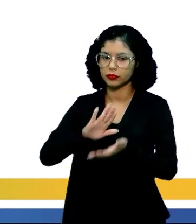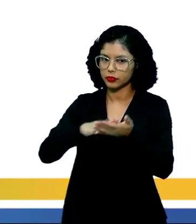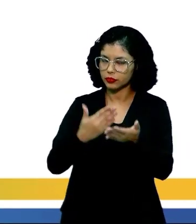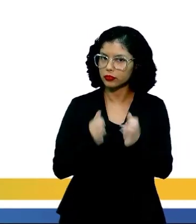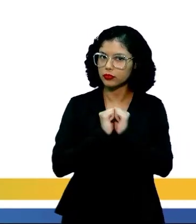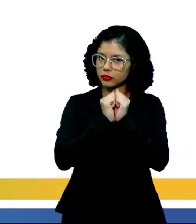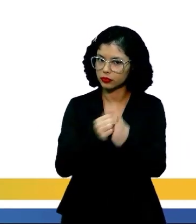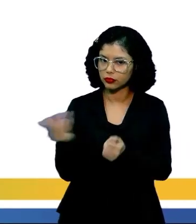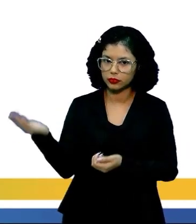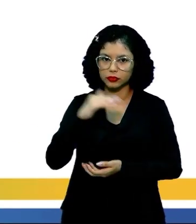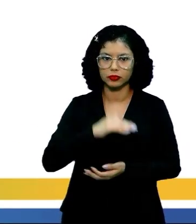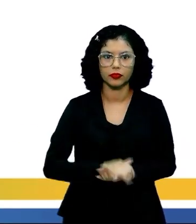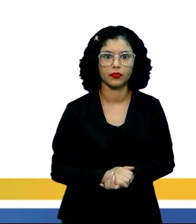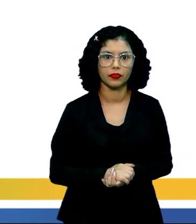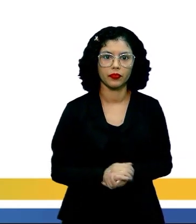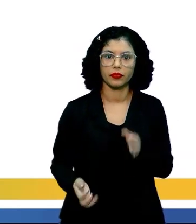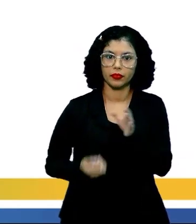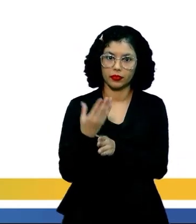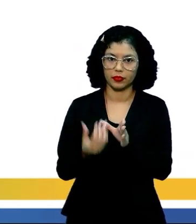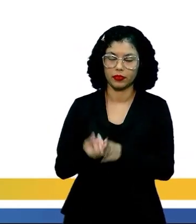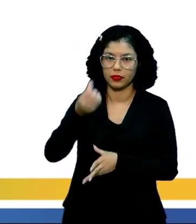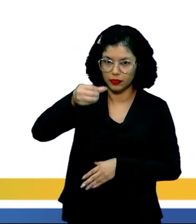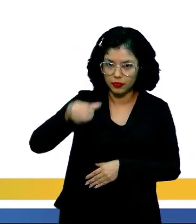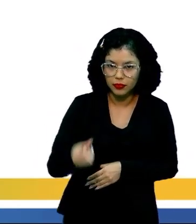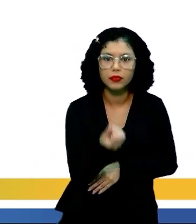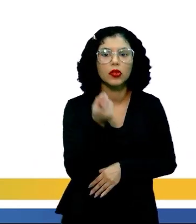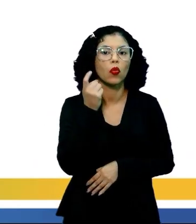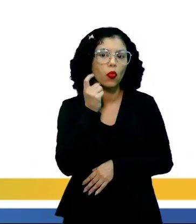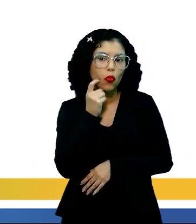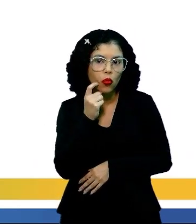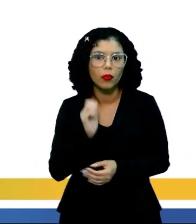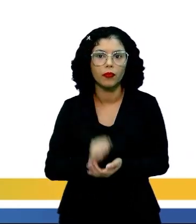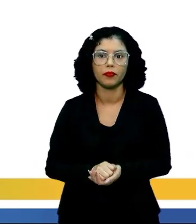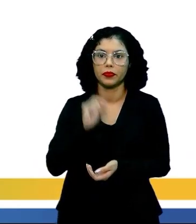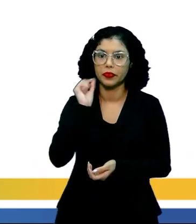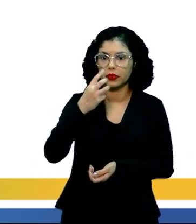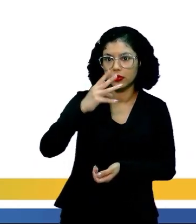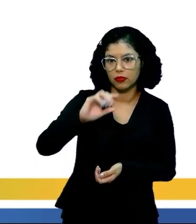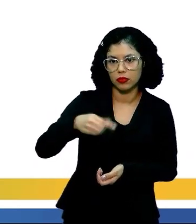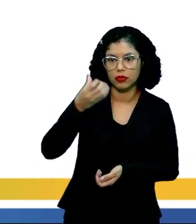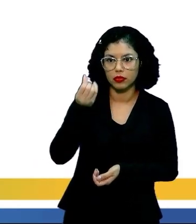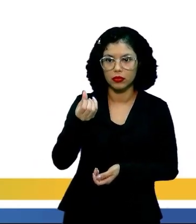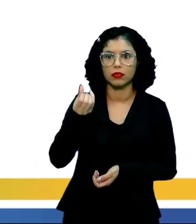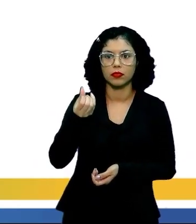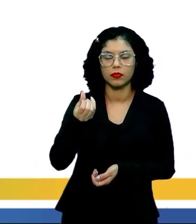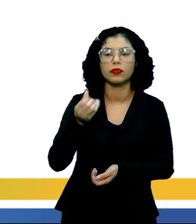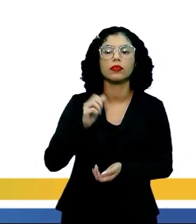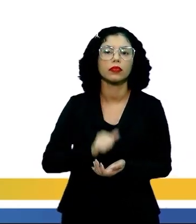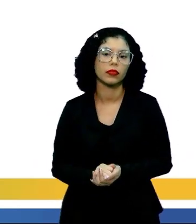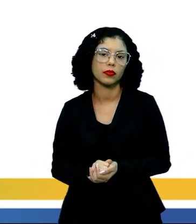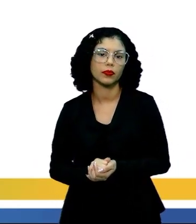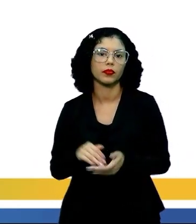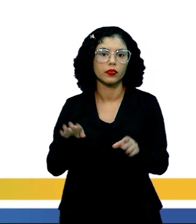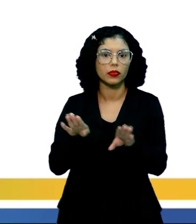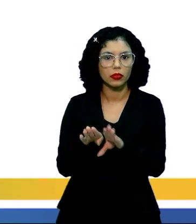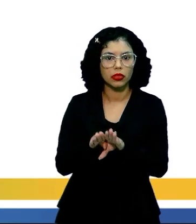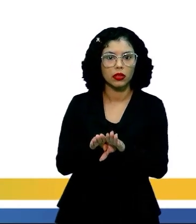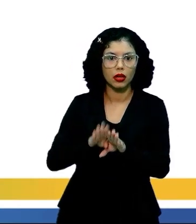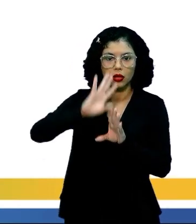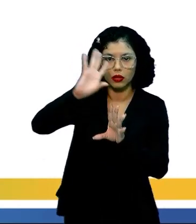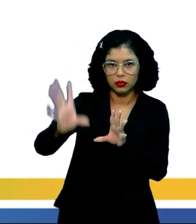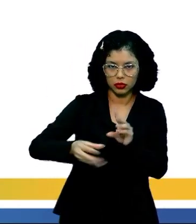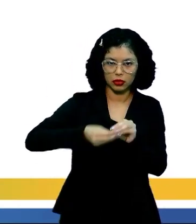interpretar comigo? A produção é de 6.000 bombons, o que demanda 3,6 kg de recheio.